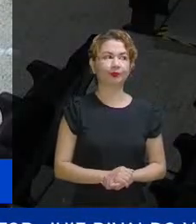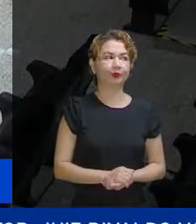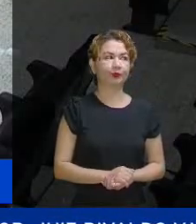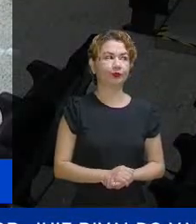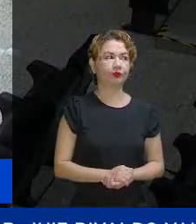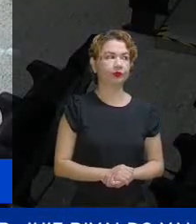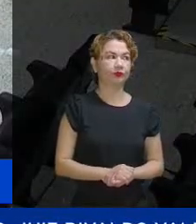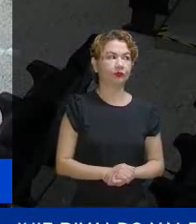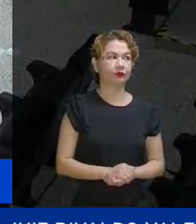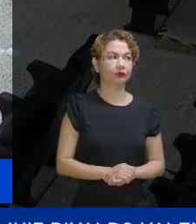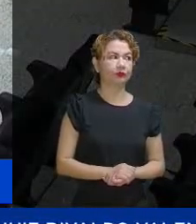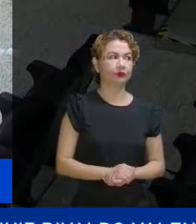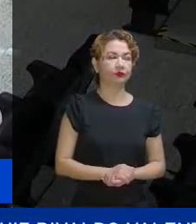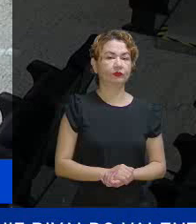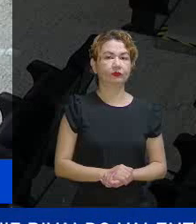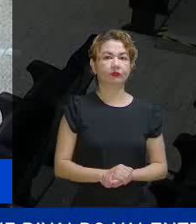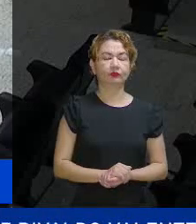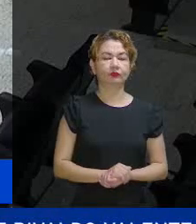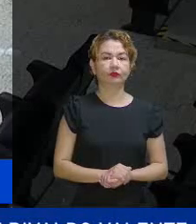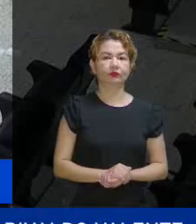Imagem ampla do plenário.